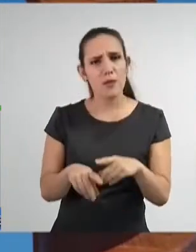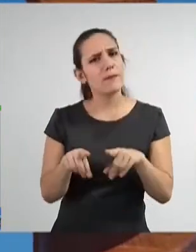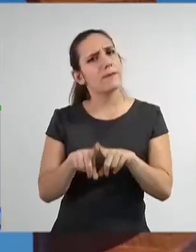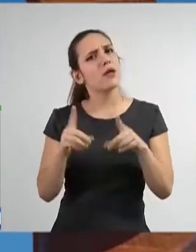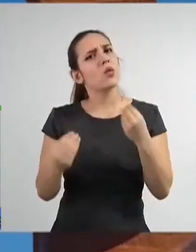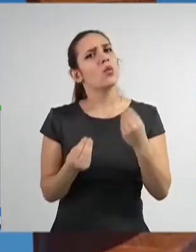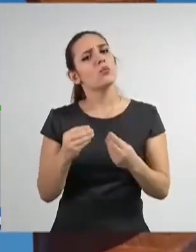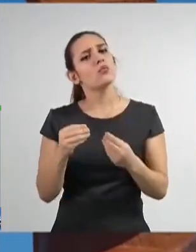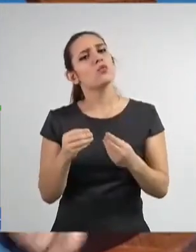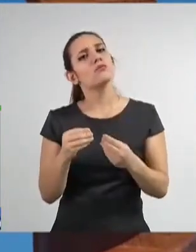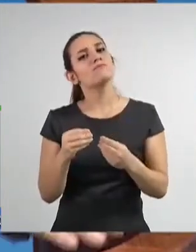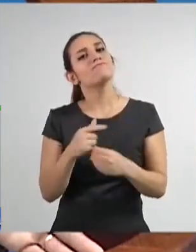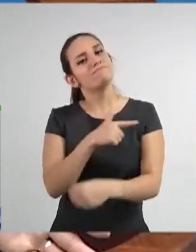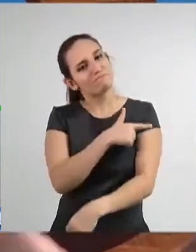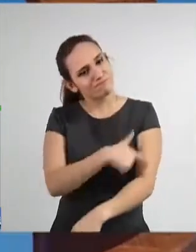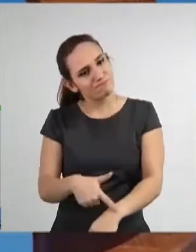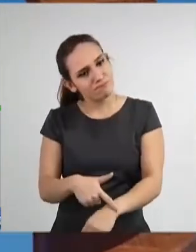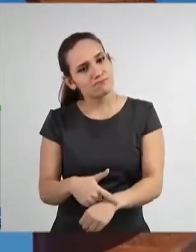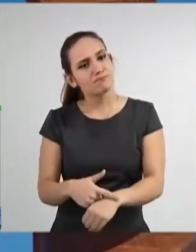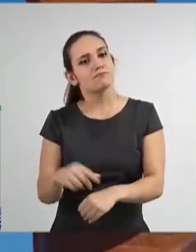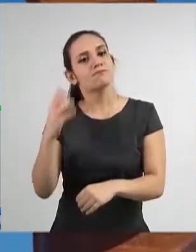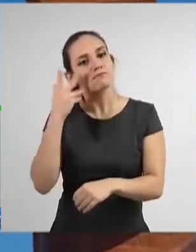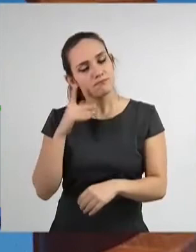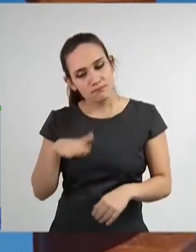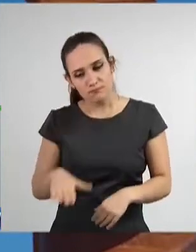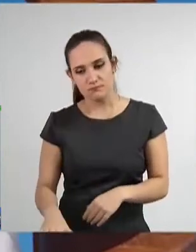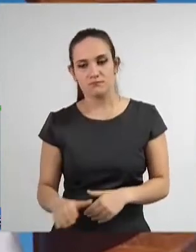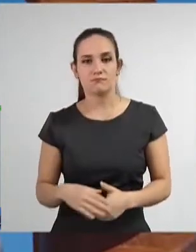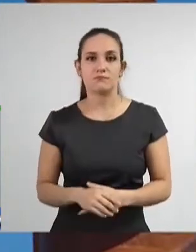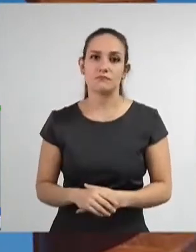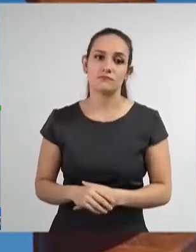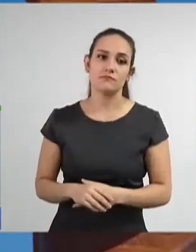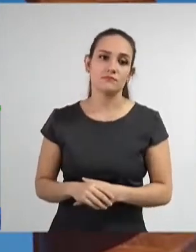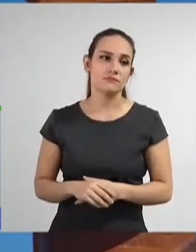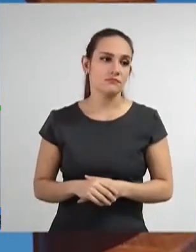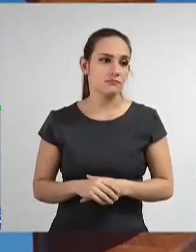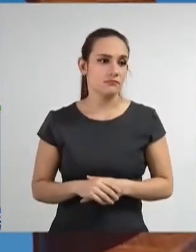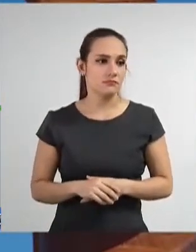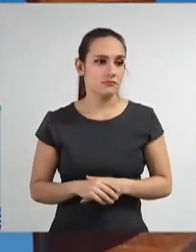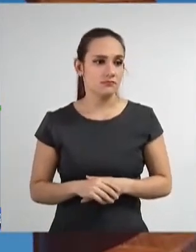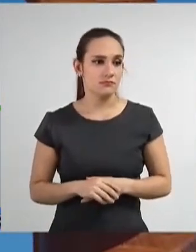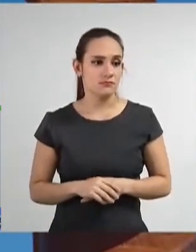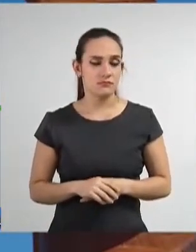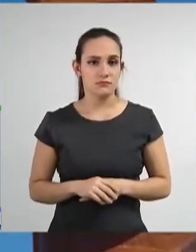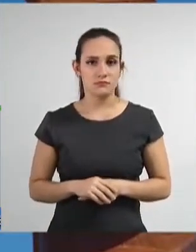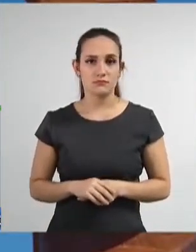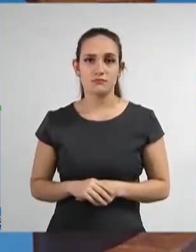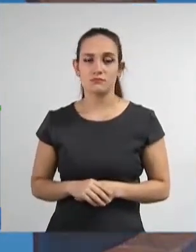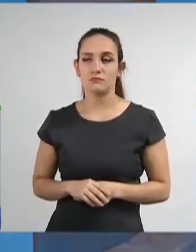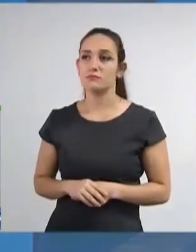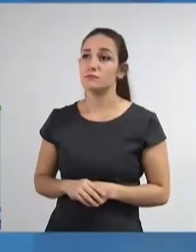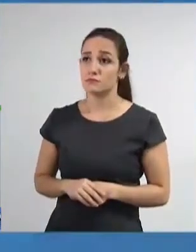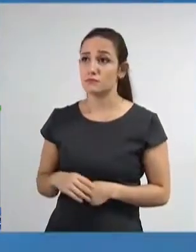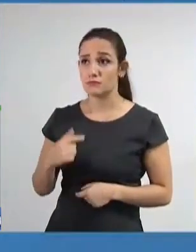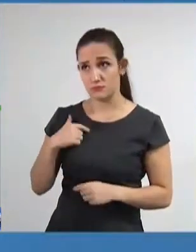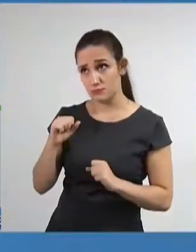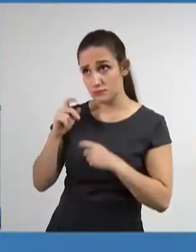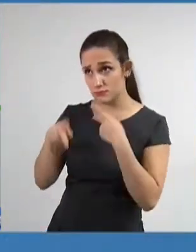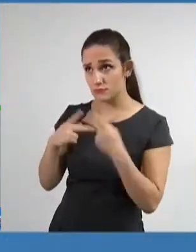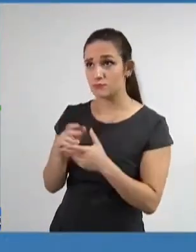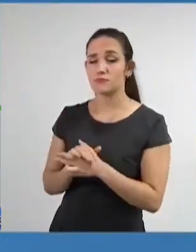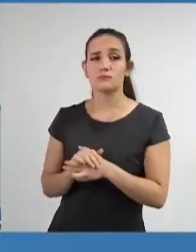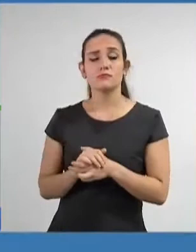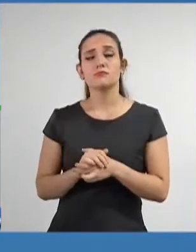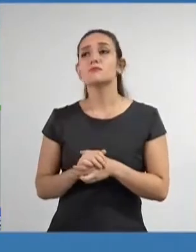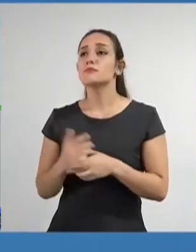da educação com as nossas crianças. Então, eu quero... Me permite uma parte. Pois não, deputado. Eu parabenizo Vossa